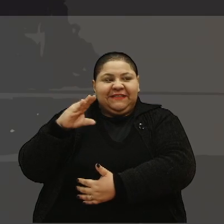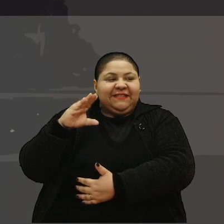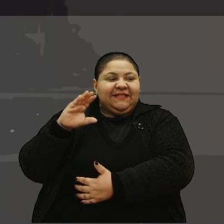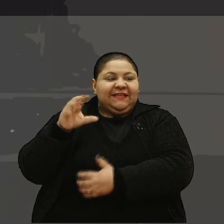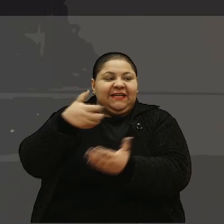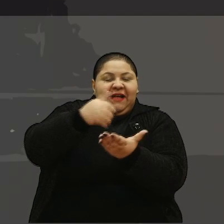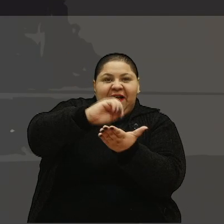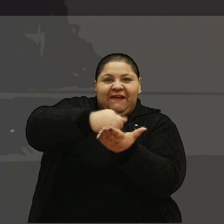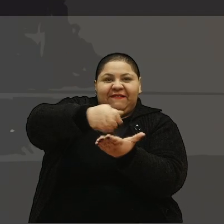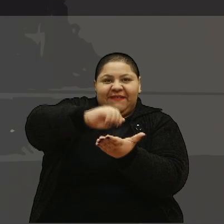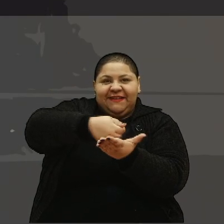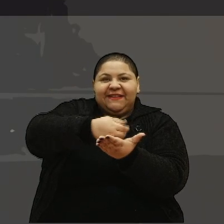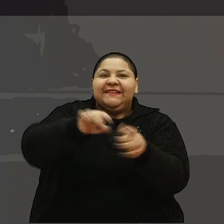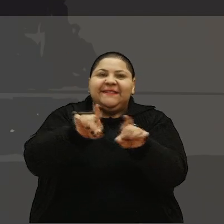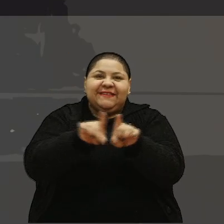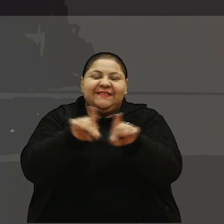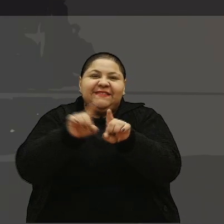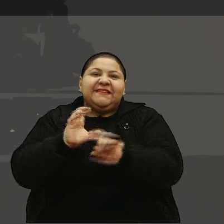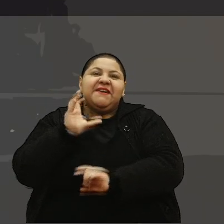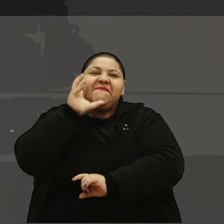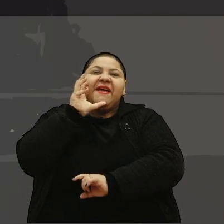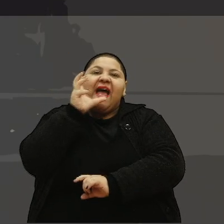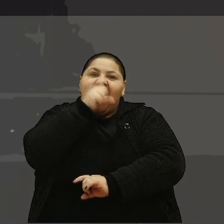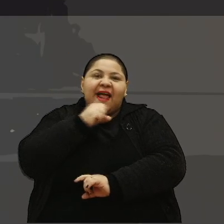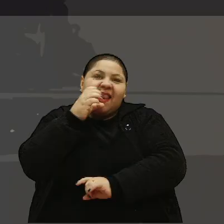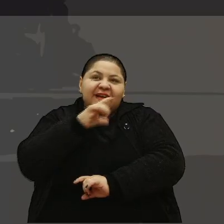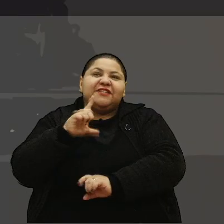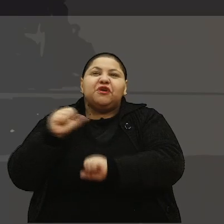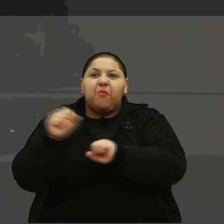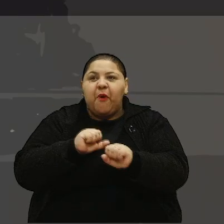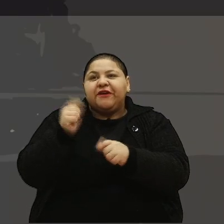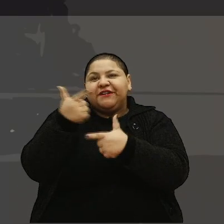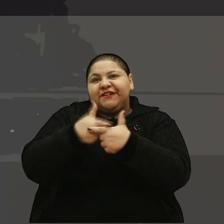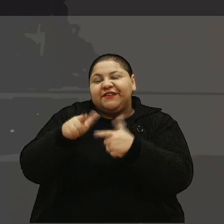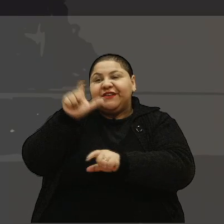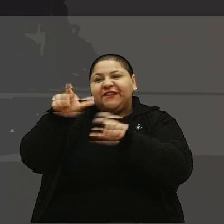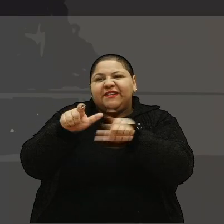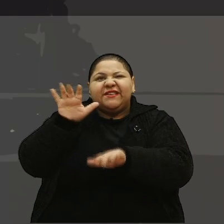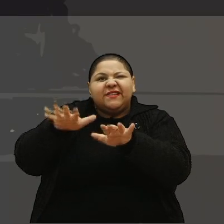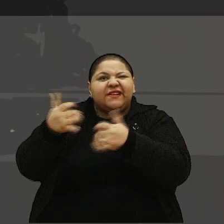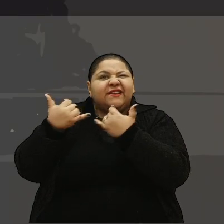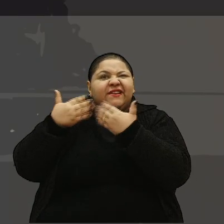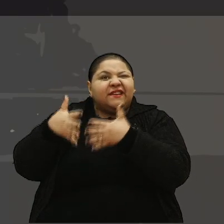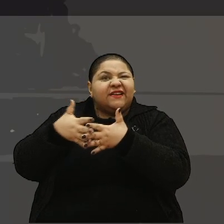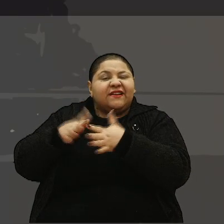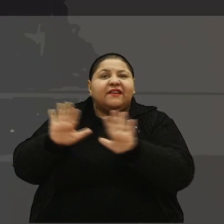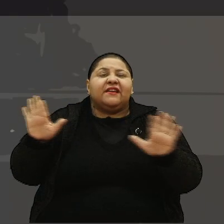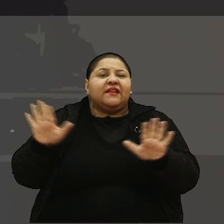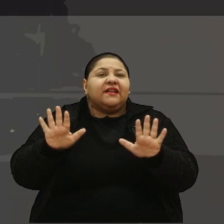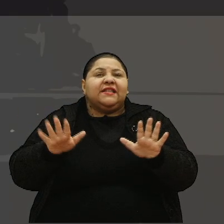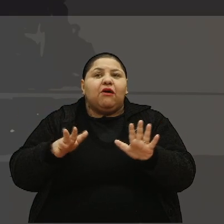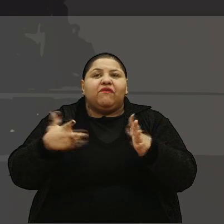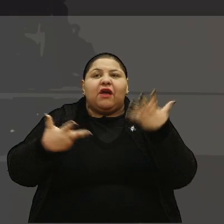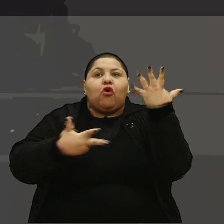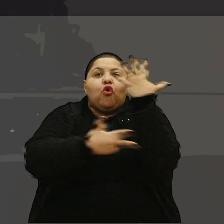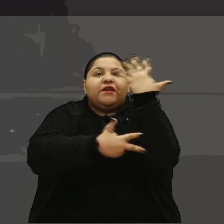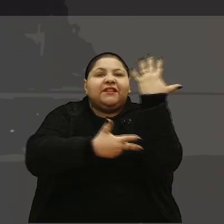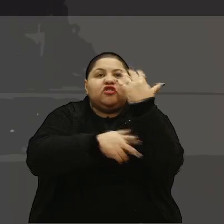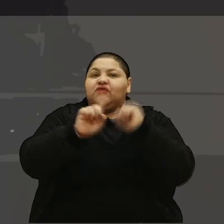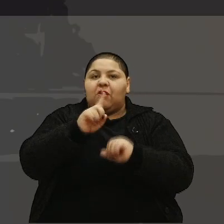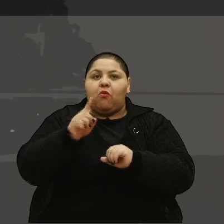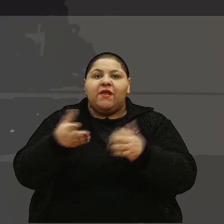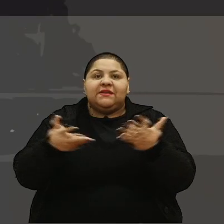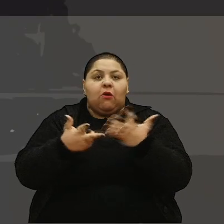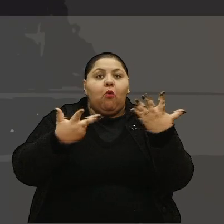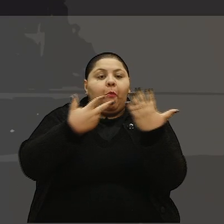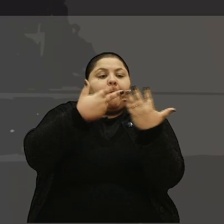laranjeira que está no passeio público, que às vezes está dando uma interferência, que às vezes as pessoas confundem, está cortando uma árvore. Não. Hoje,